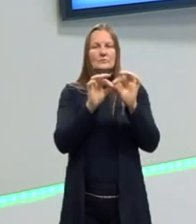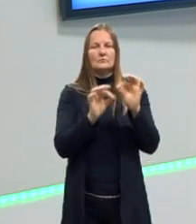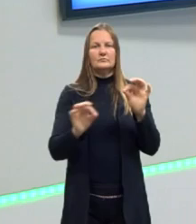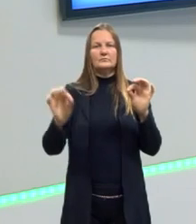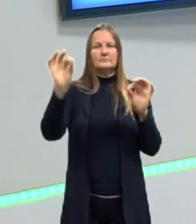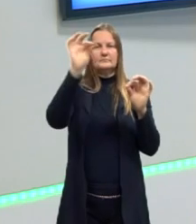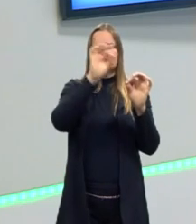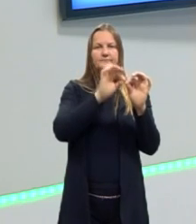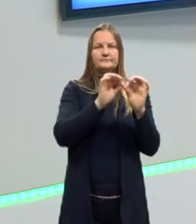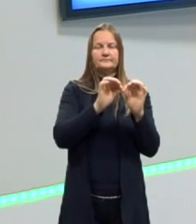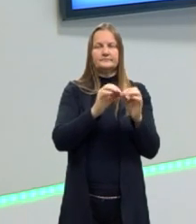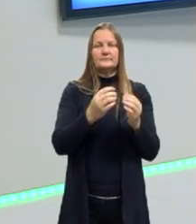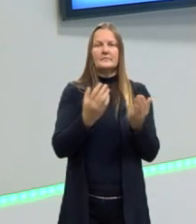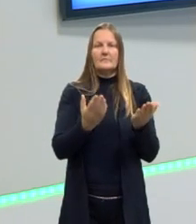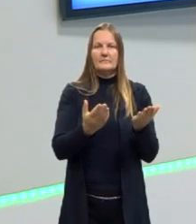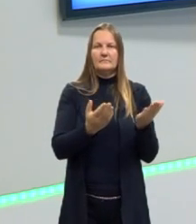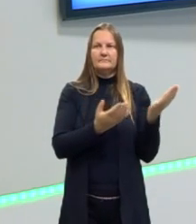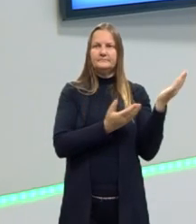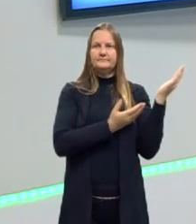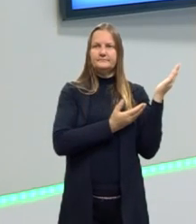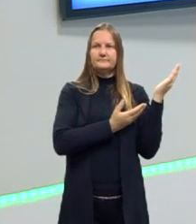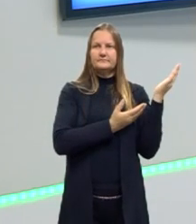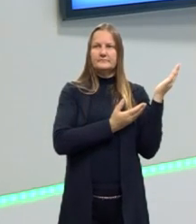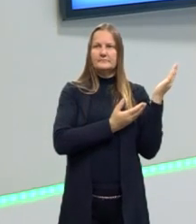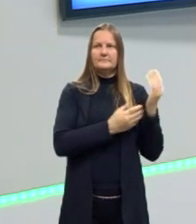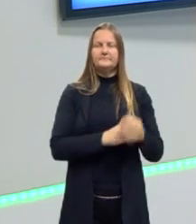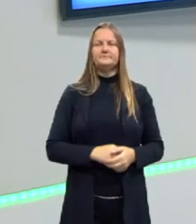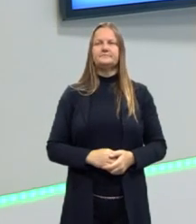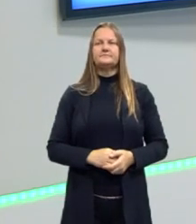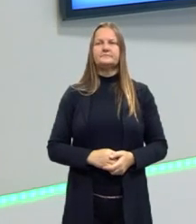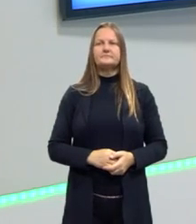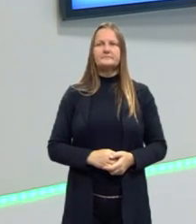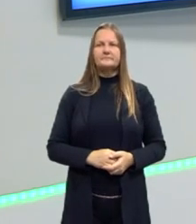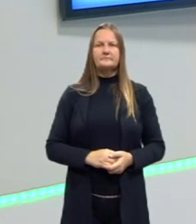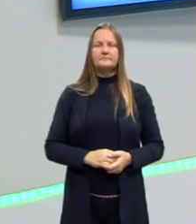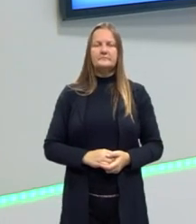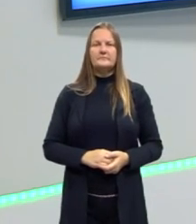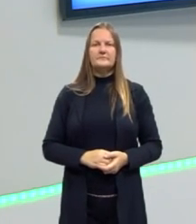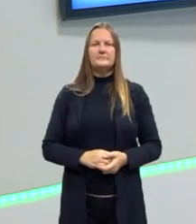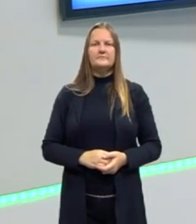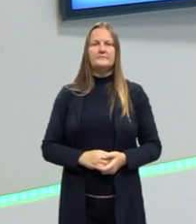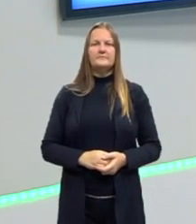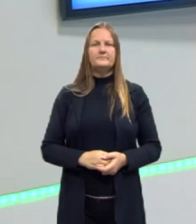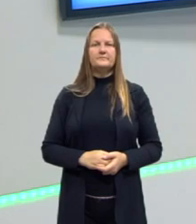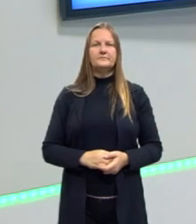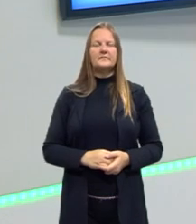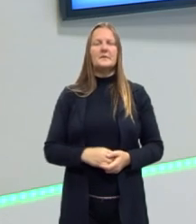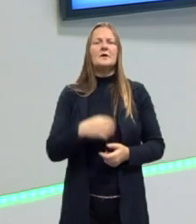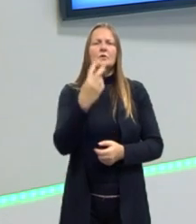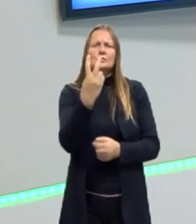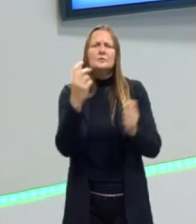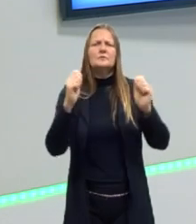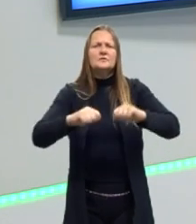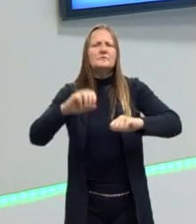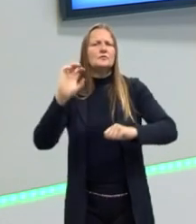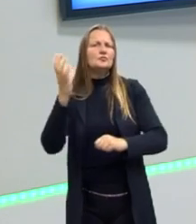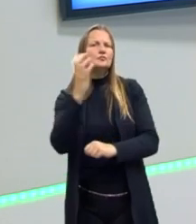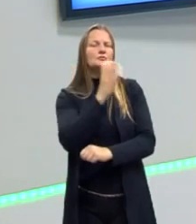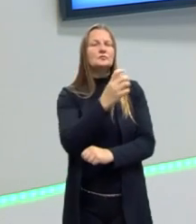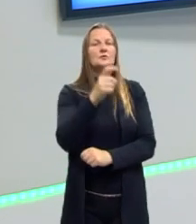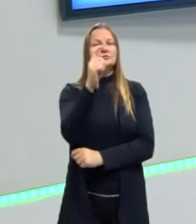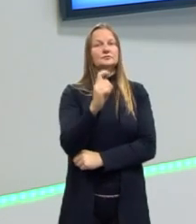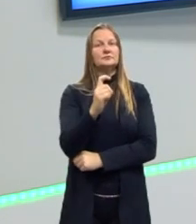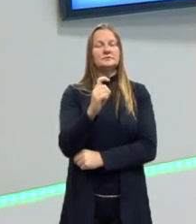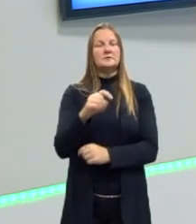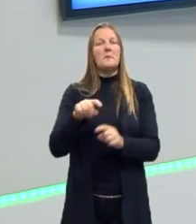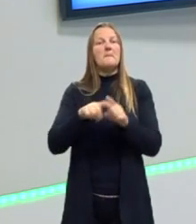ângulo que nós Já conseguimos determinar então nós teríamos essas duas possíveis né soluções para x